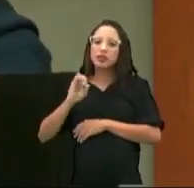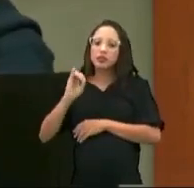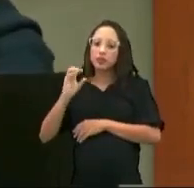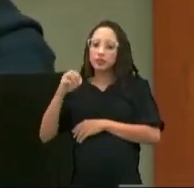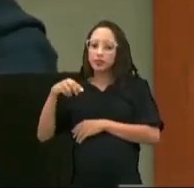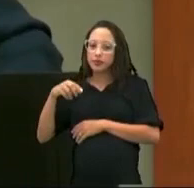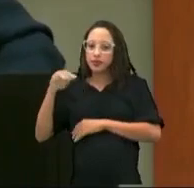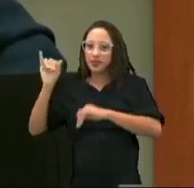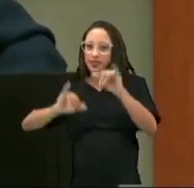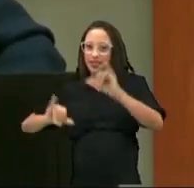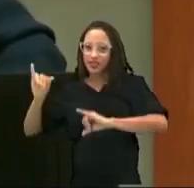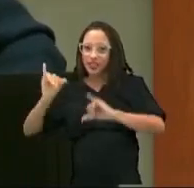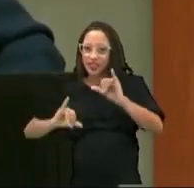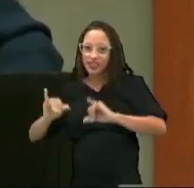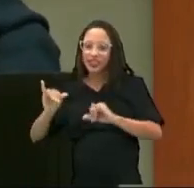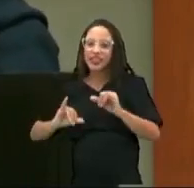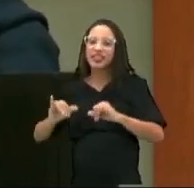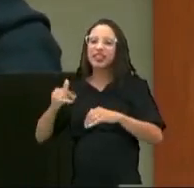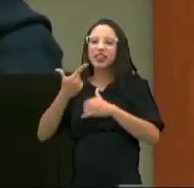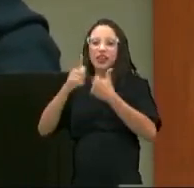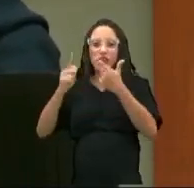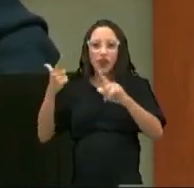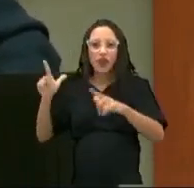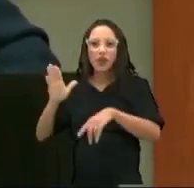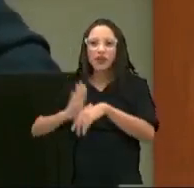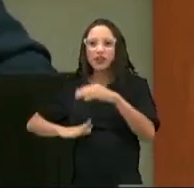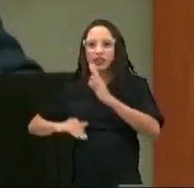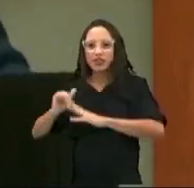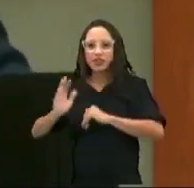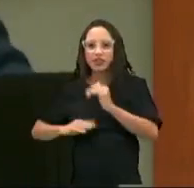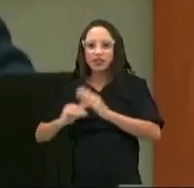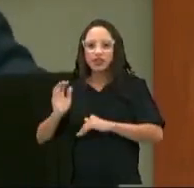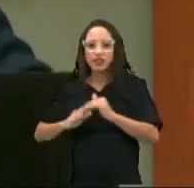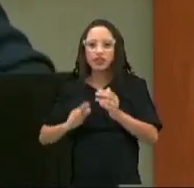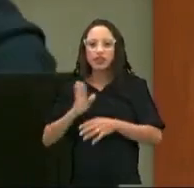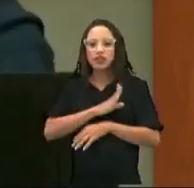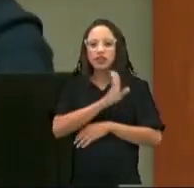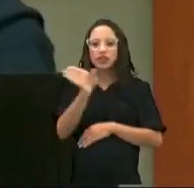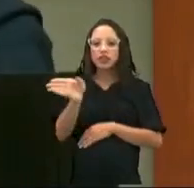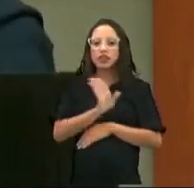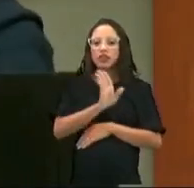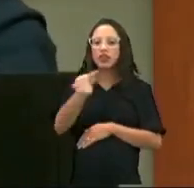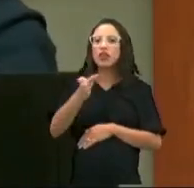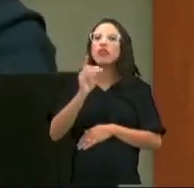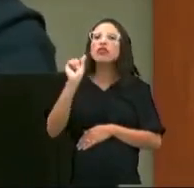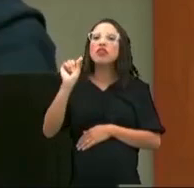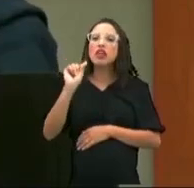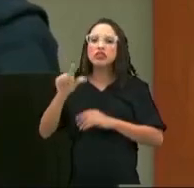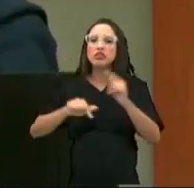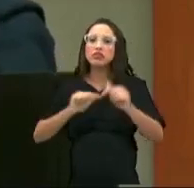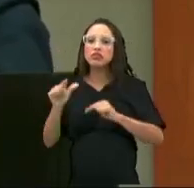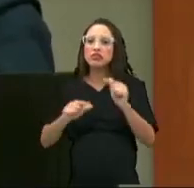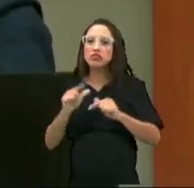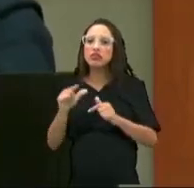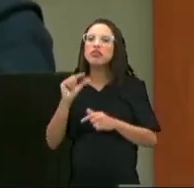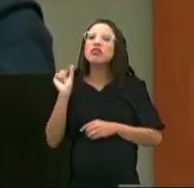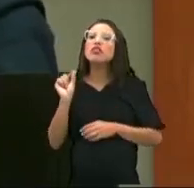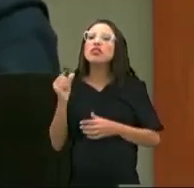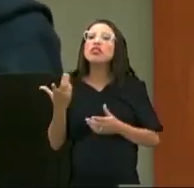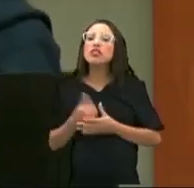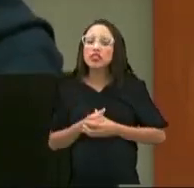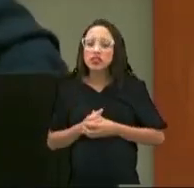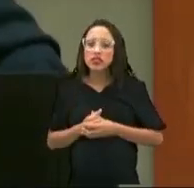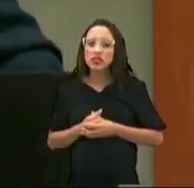laboratório, irão para as policlínicas e as UPAs realizar que atividades? Se as UPAs